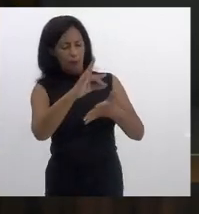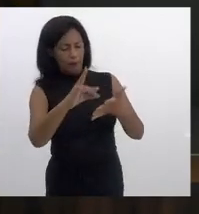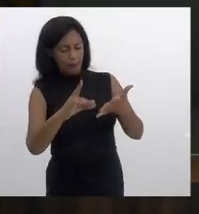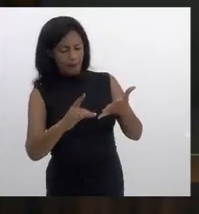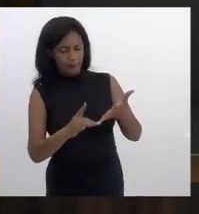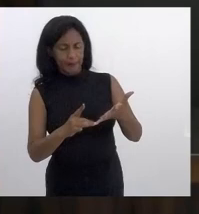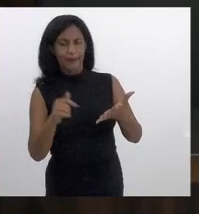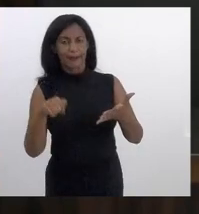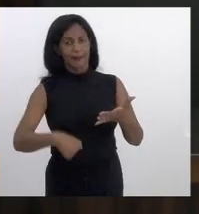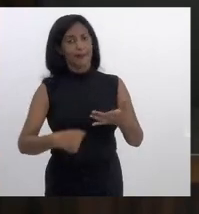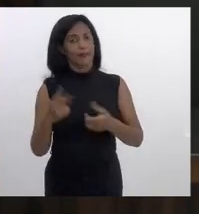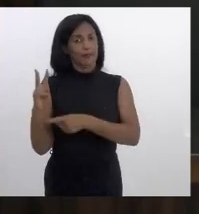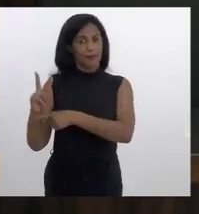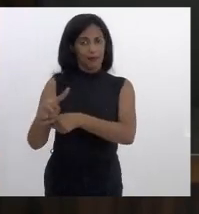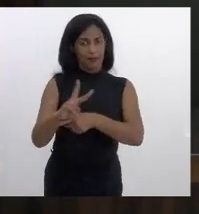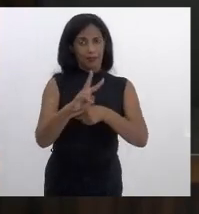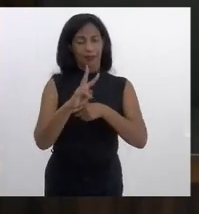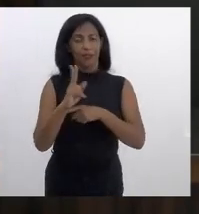defendidos